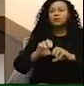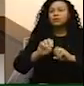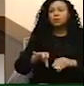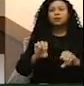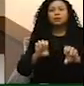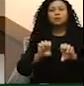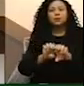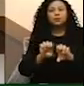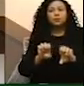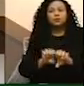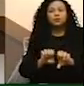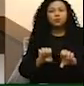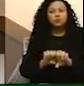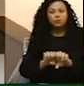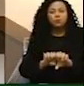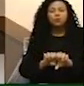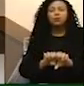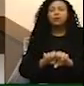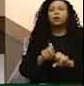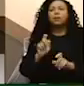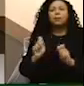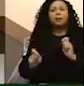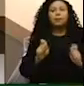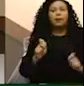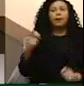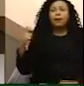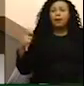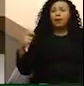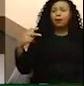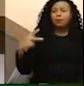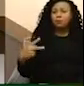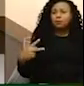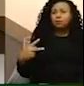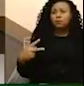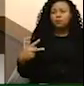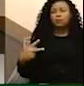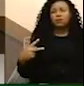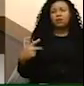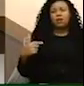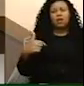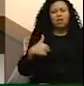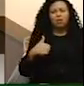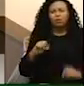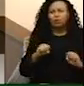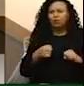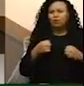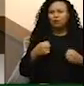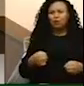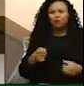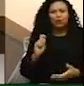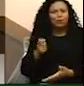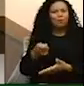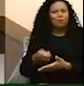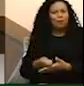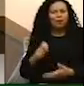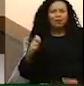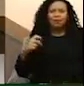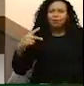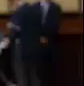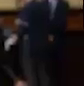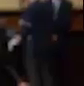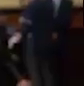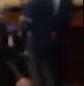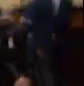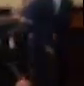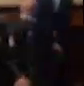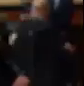infraestrutura para pagar aposentadorias. Eu não estou defendendo que não se pague as aposentadorias, que não